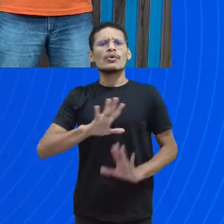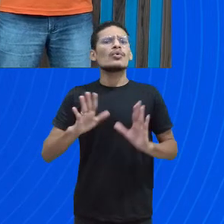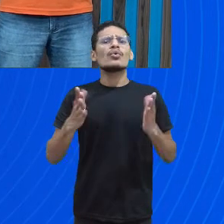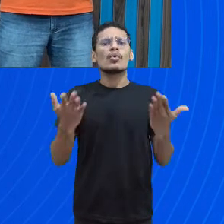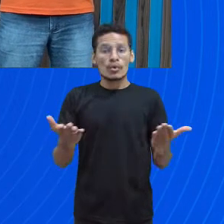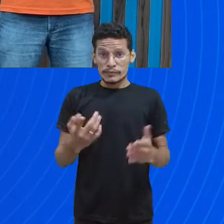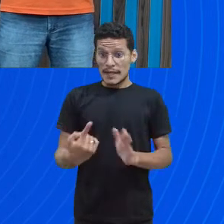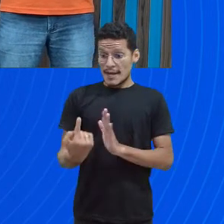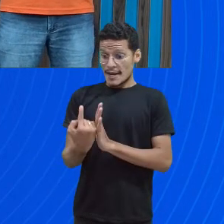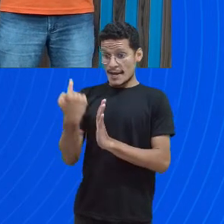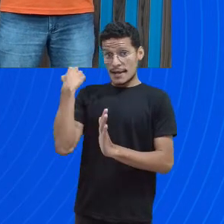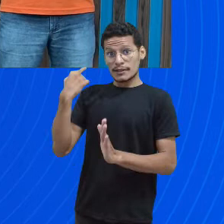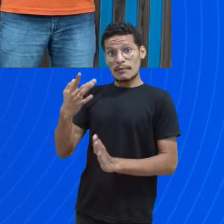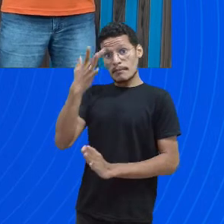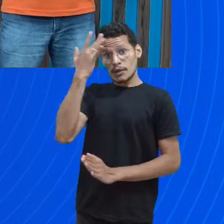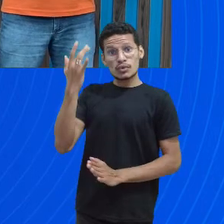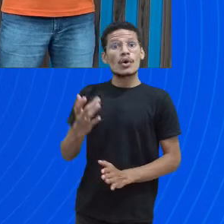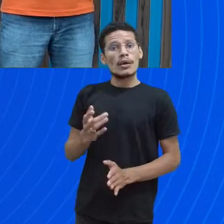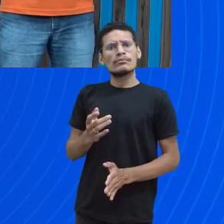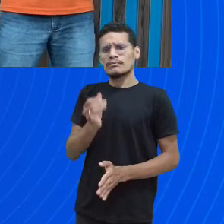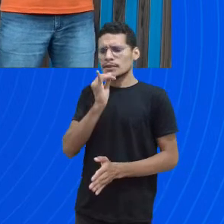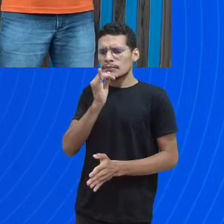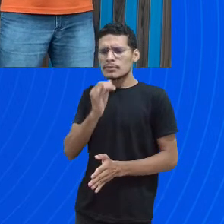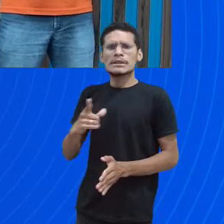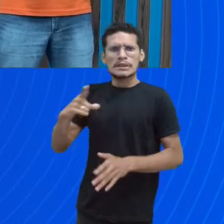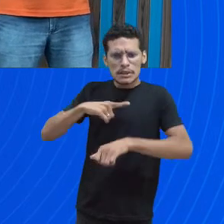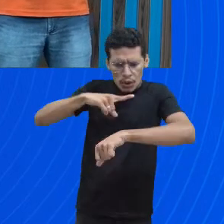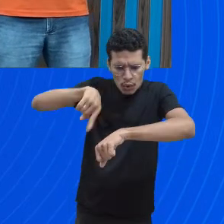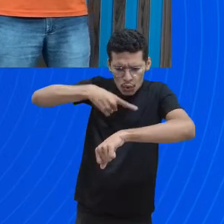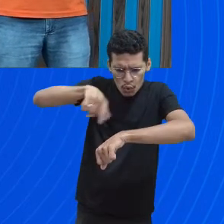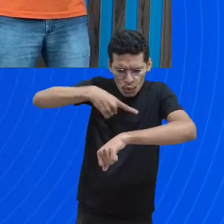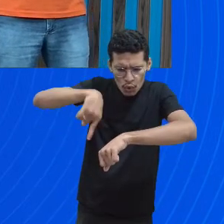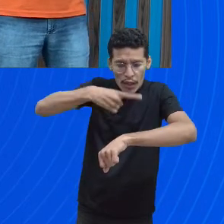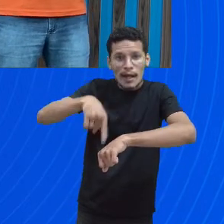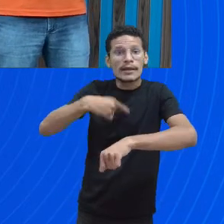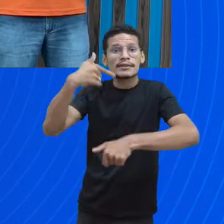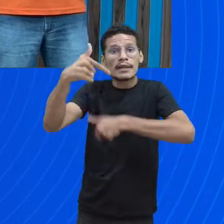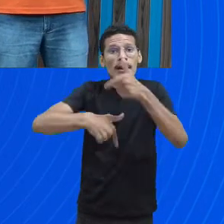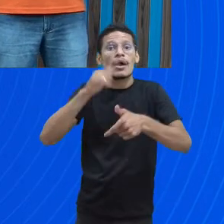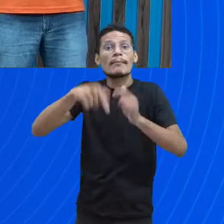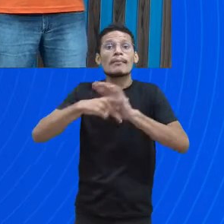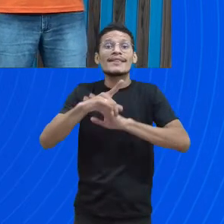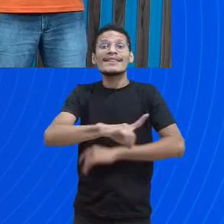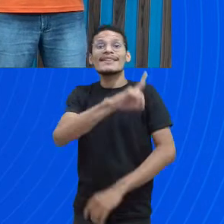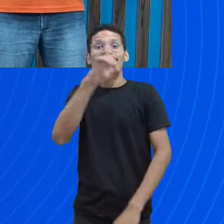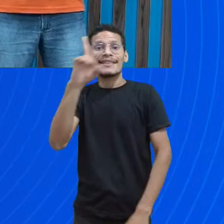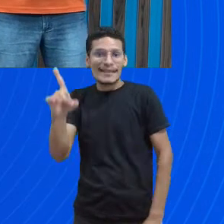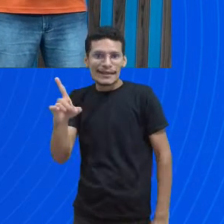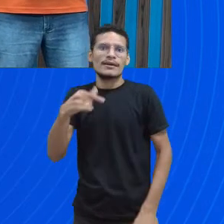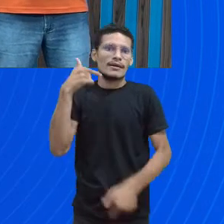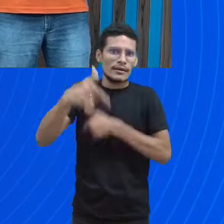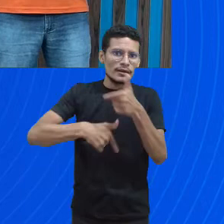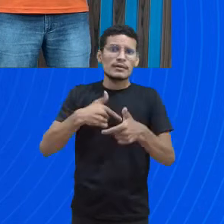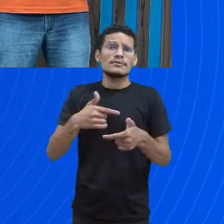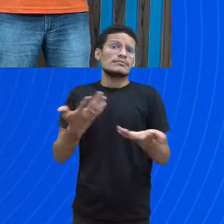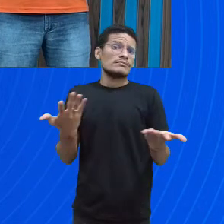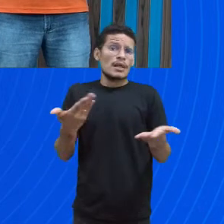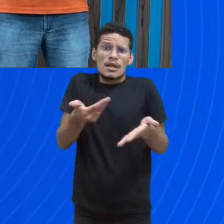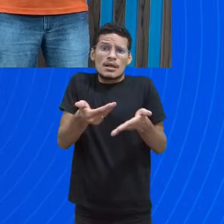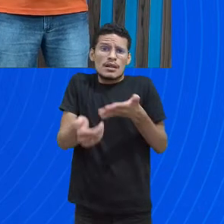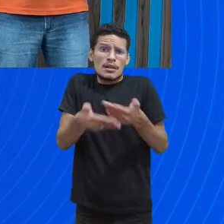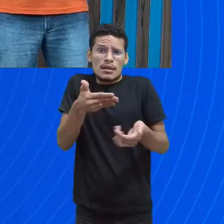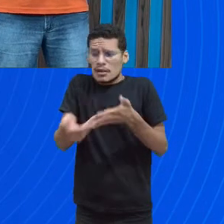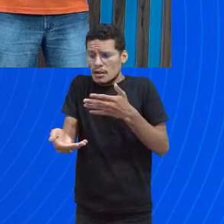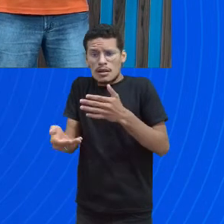o trabalhador ou a trabalhadora ganhava uma jornada de trabalho, um jornal, né? Um dia trabalhado. Então, isso era estipulado